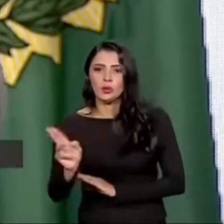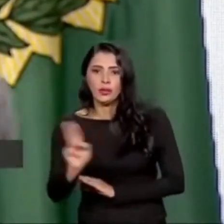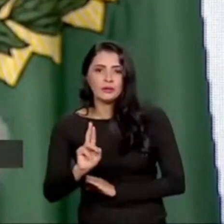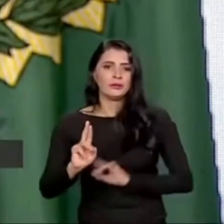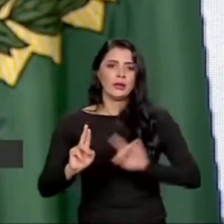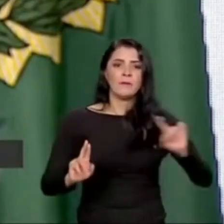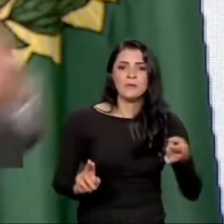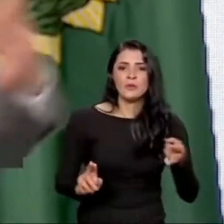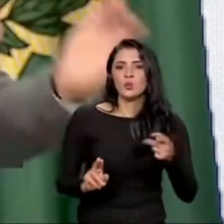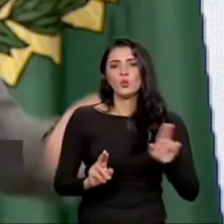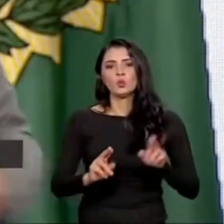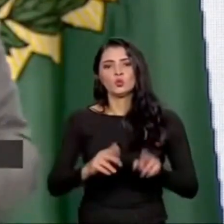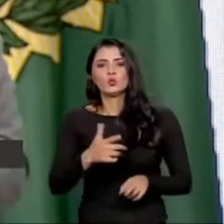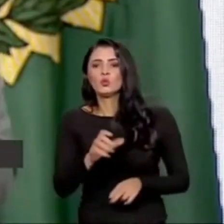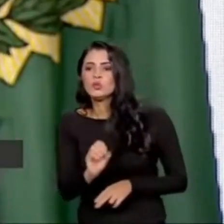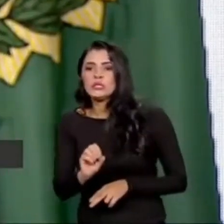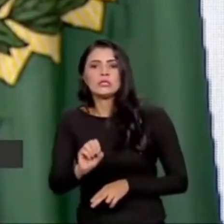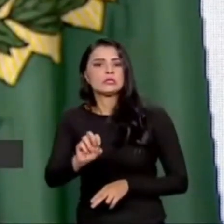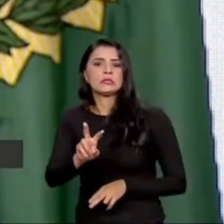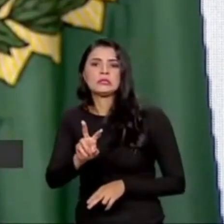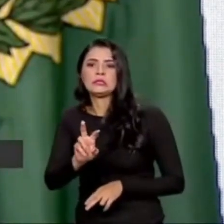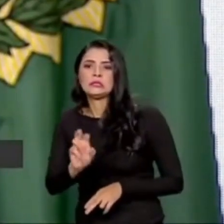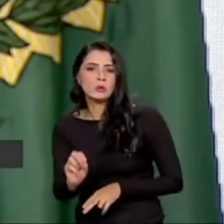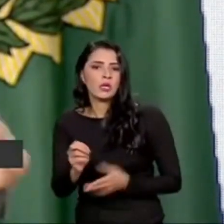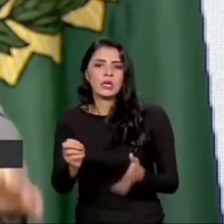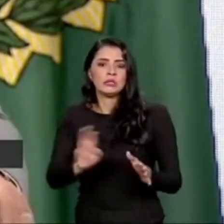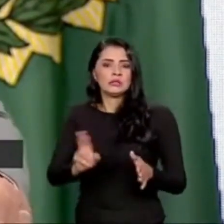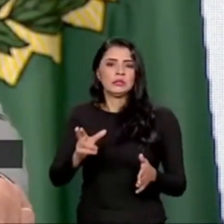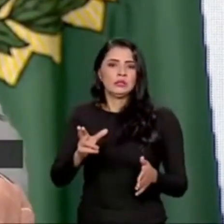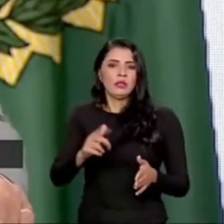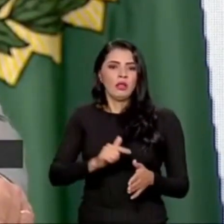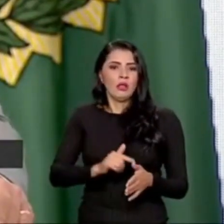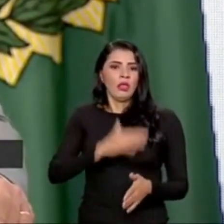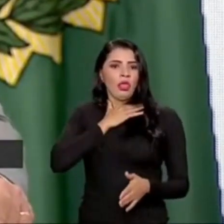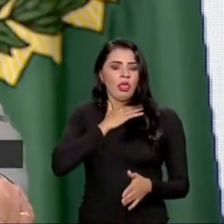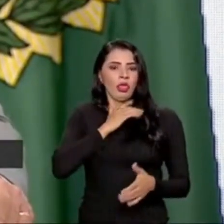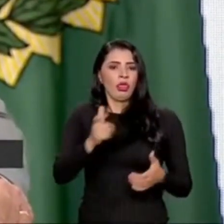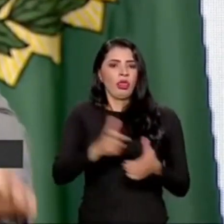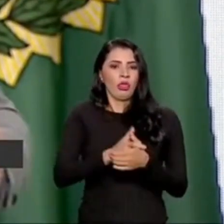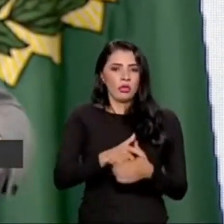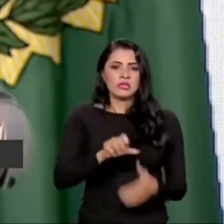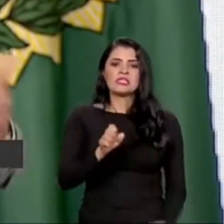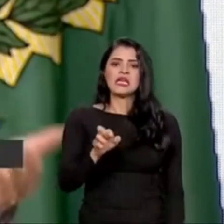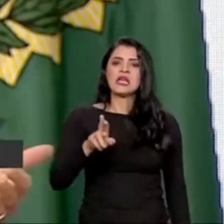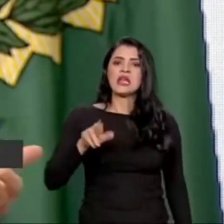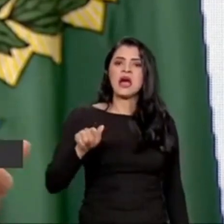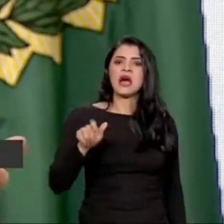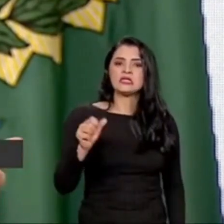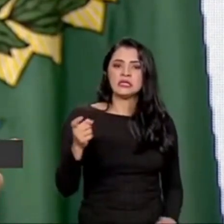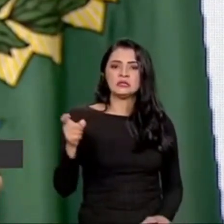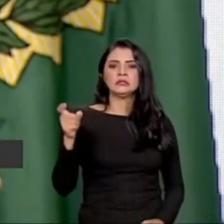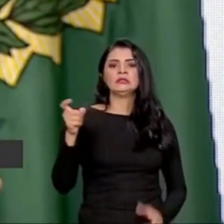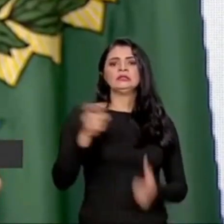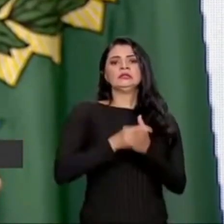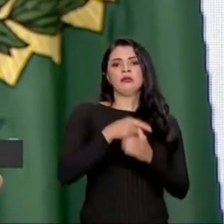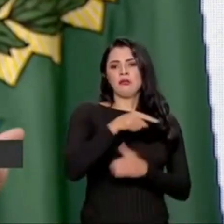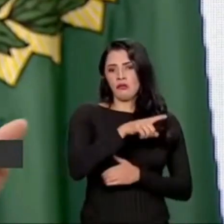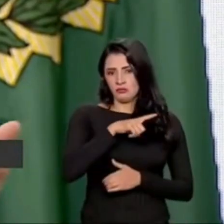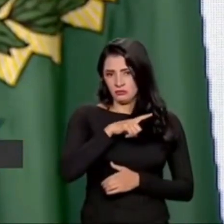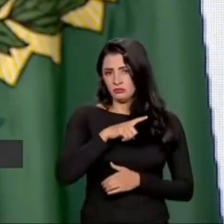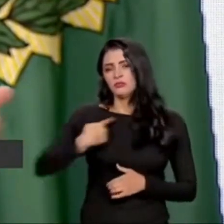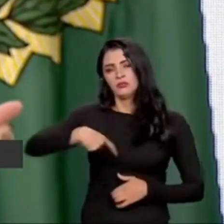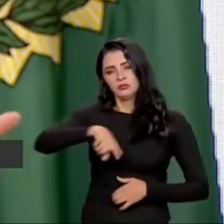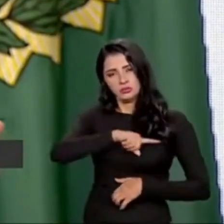R$1.000, de R$250, de R$500 e que estão pendurados no Serasa. Nós temos a obrigação